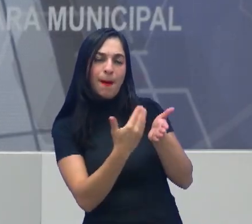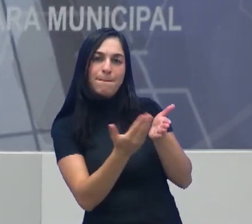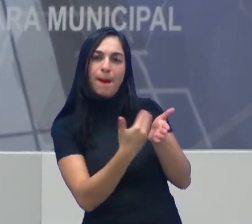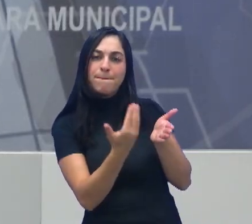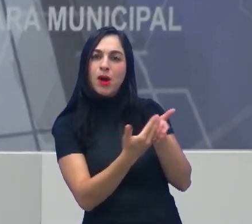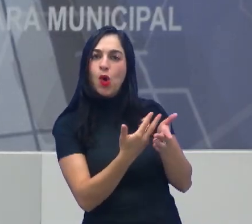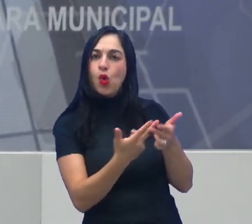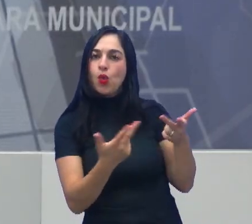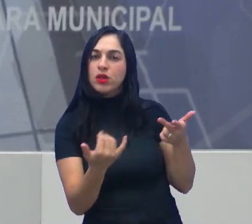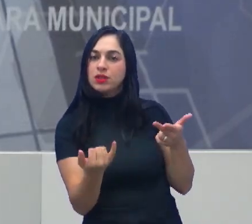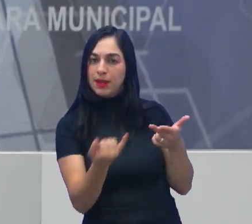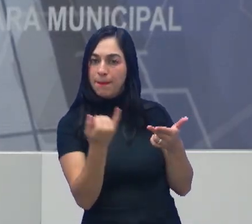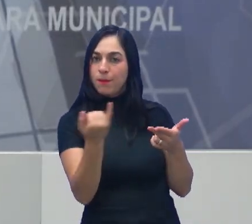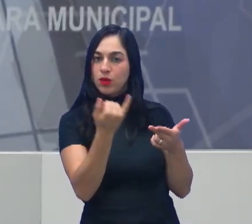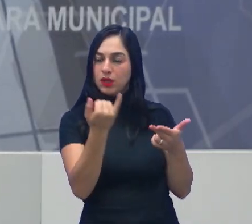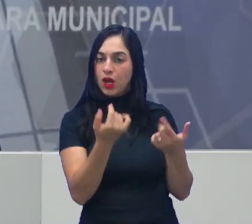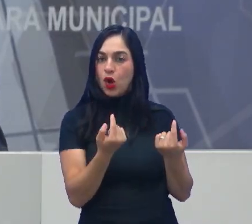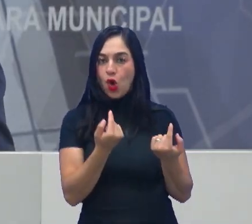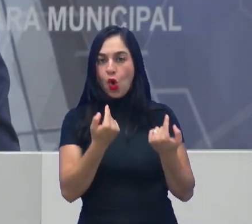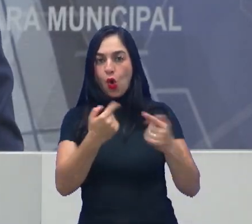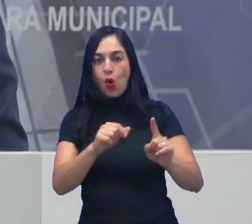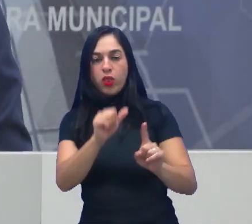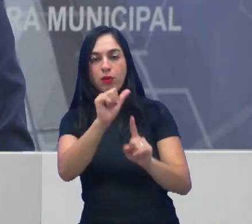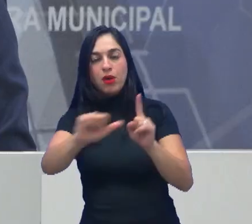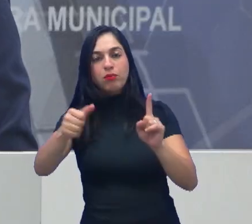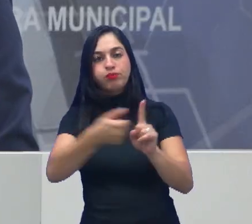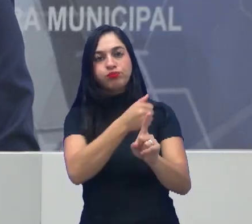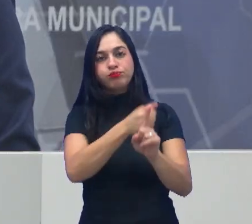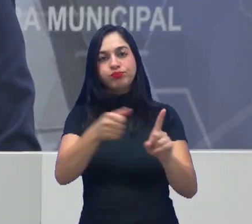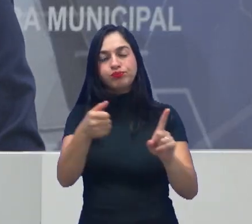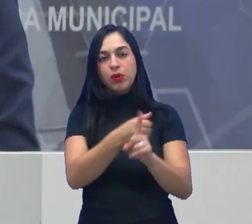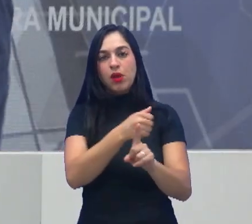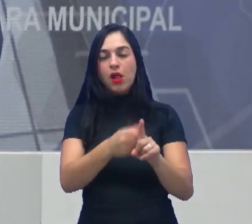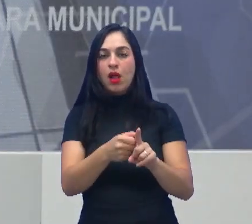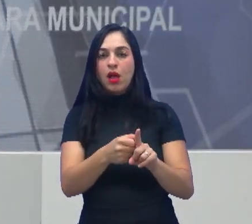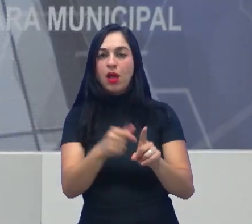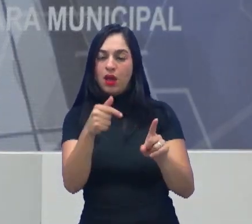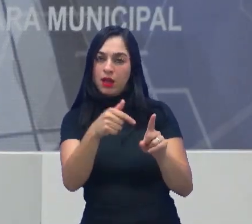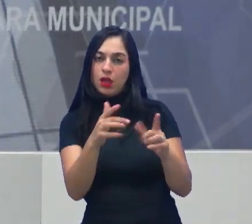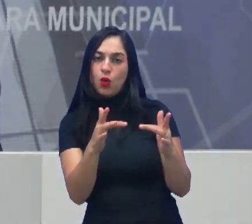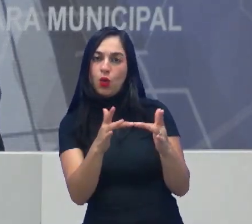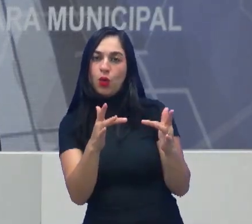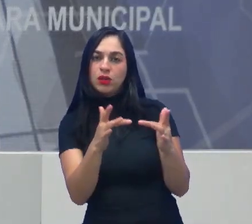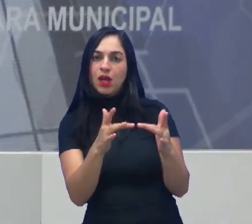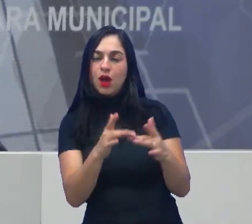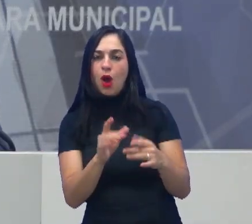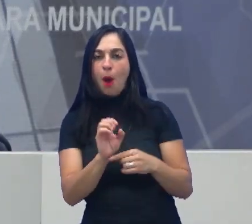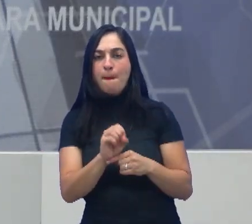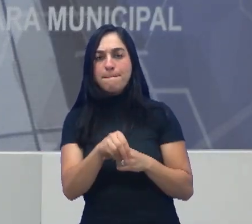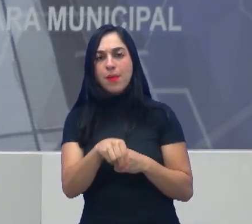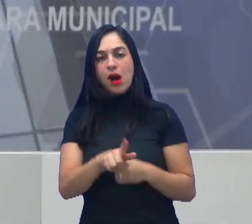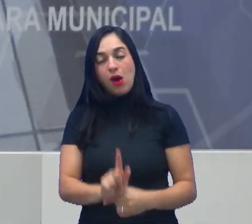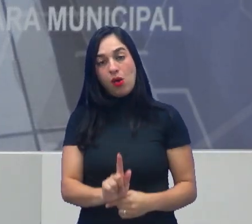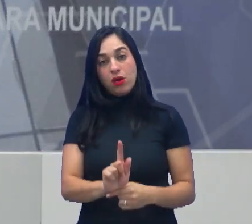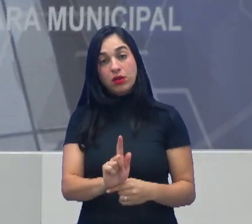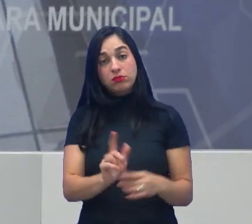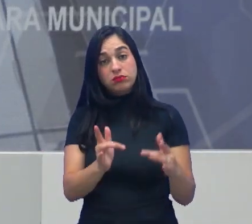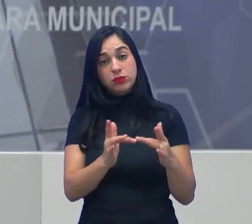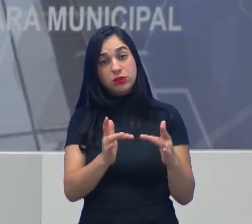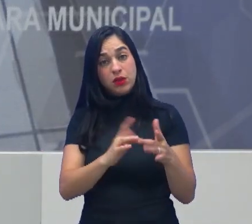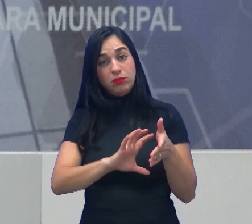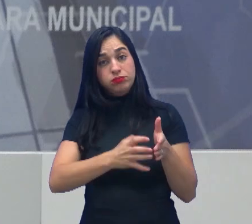importantes no combate à violência contra a mulher, coloca o contato de uma ONG ligada ao Partido dos Trabalhadores, isso em ano